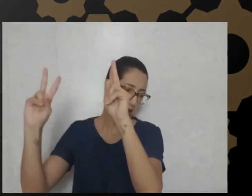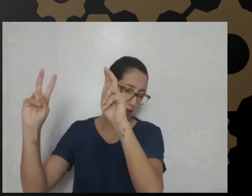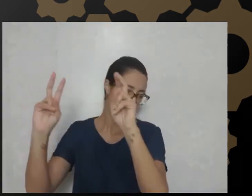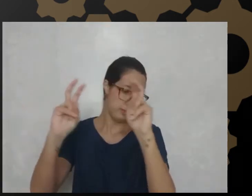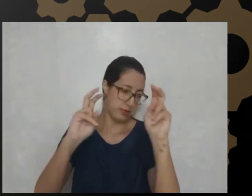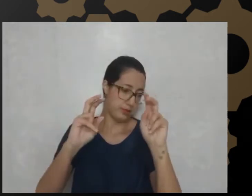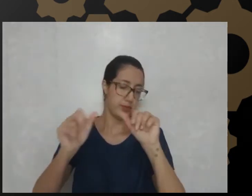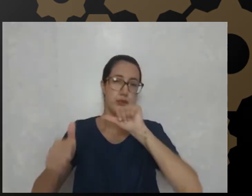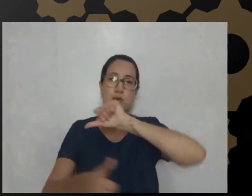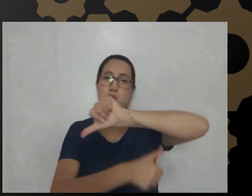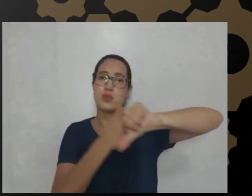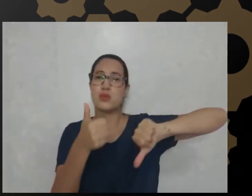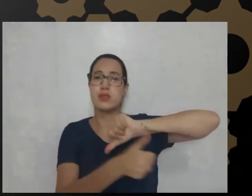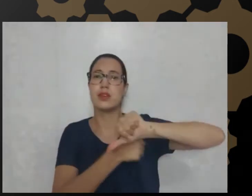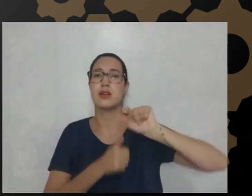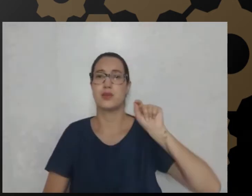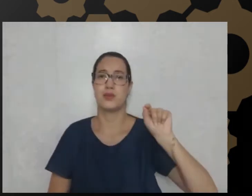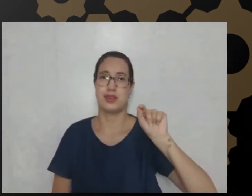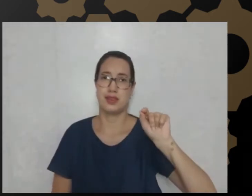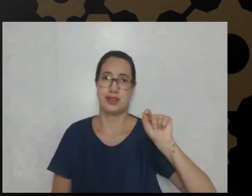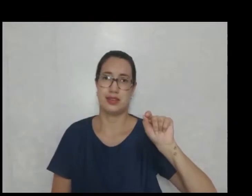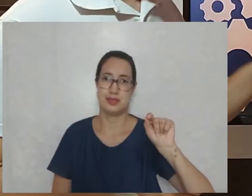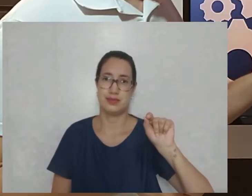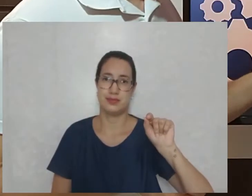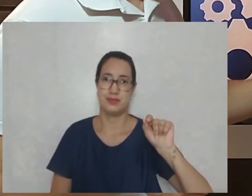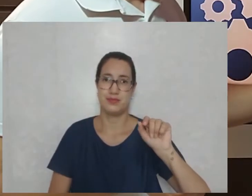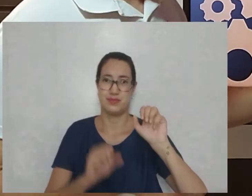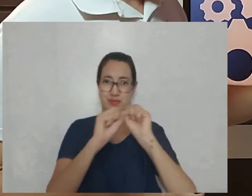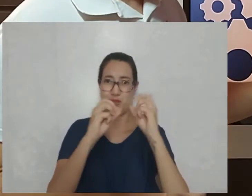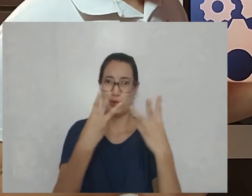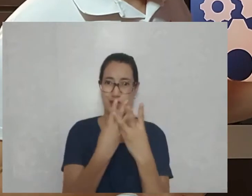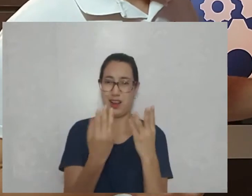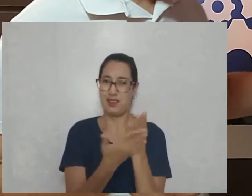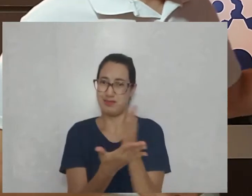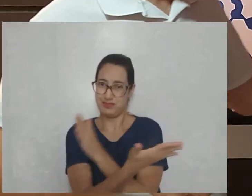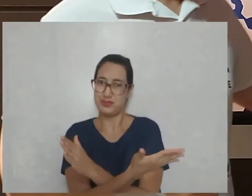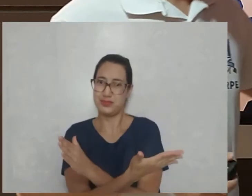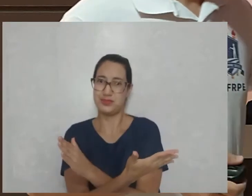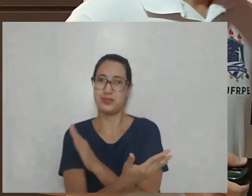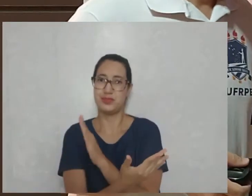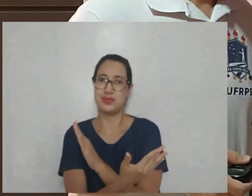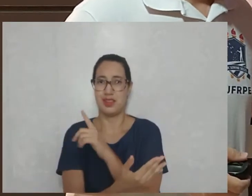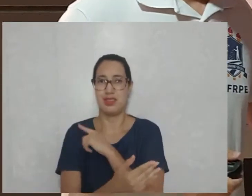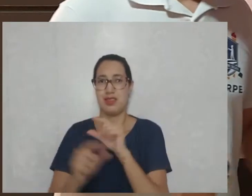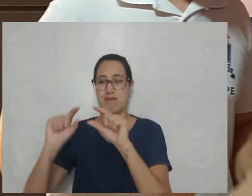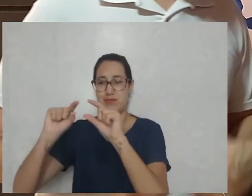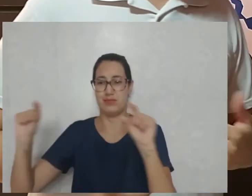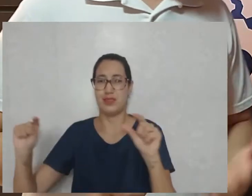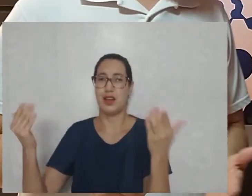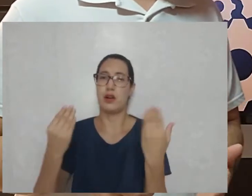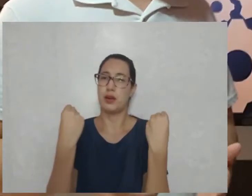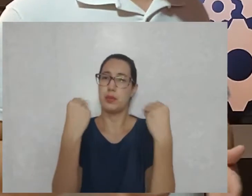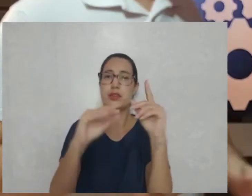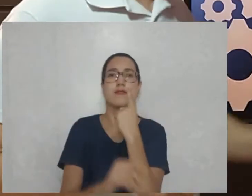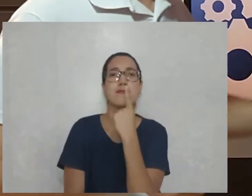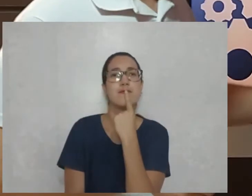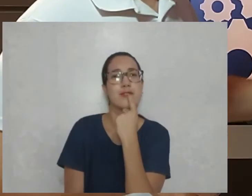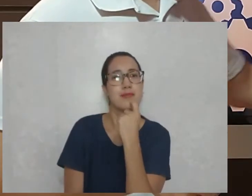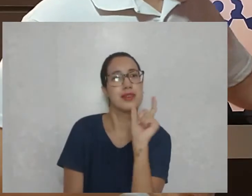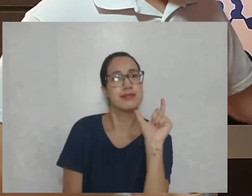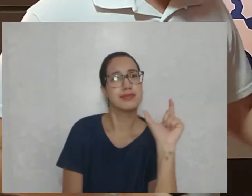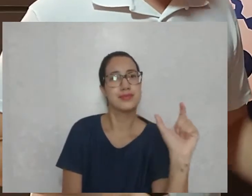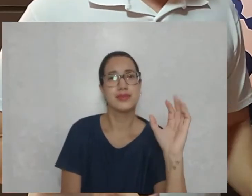o que é que eu mudei aqui? Eu passei no slide anterior de projeto de redes para projeto físico de redes. Por que eu fiz isso? Porque